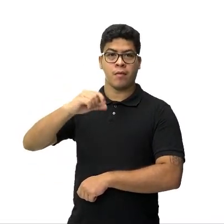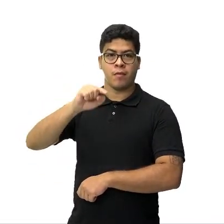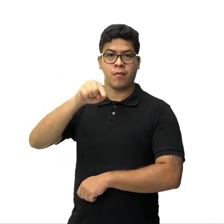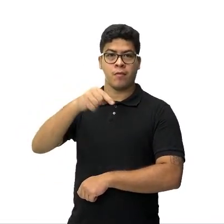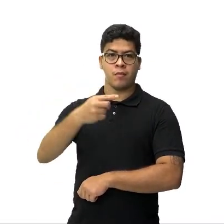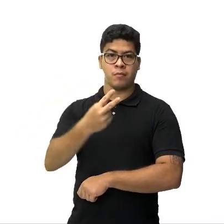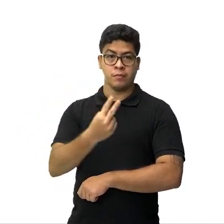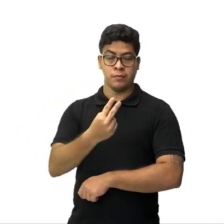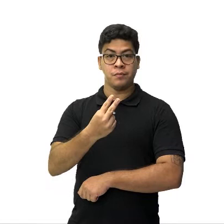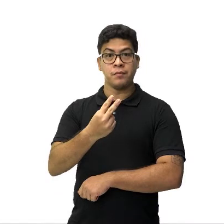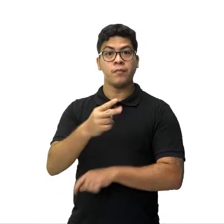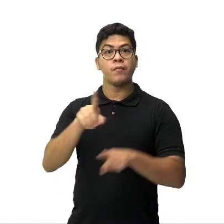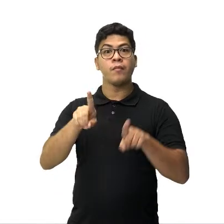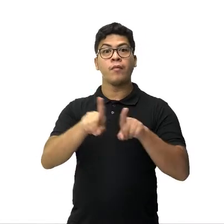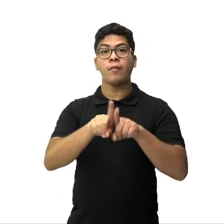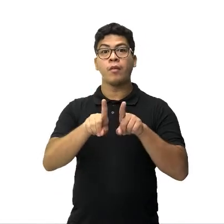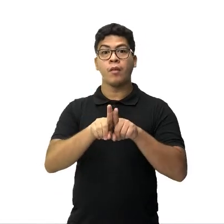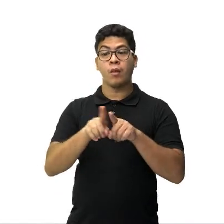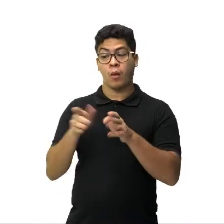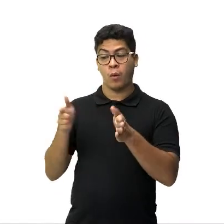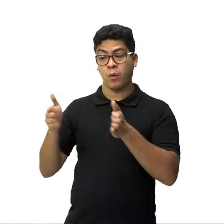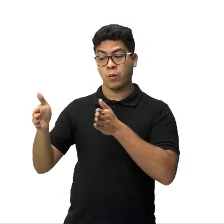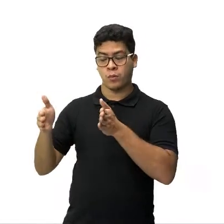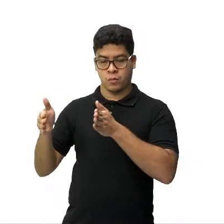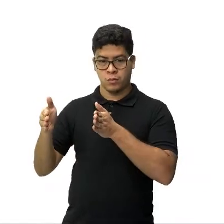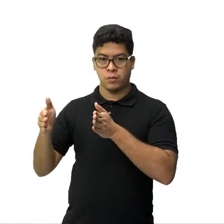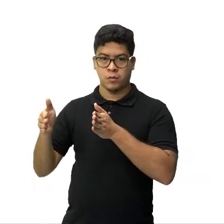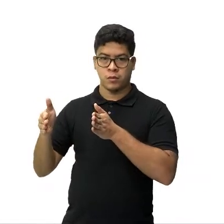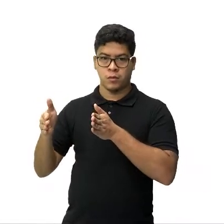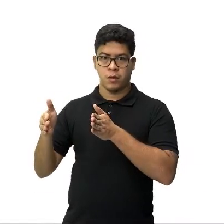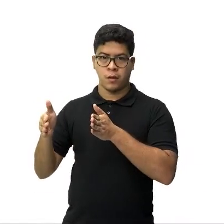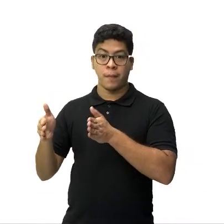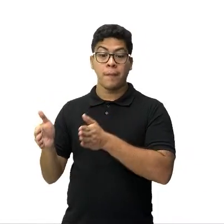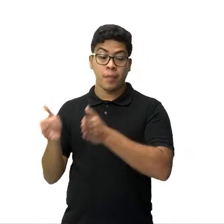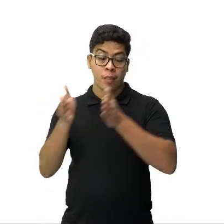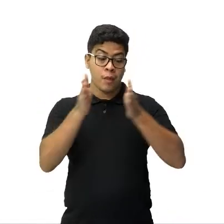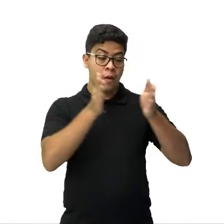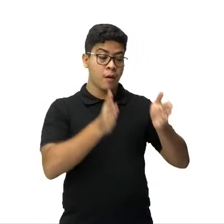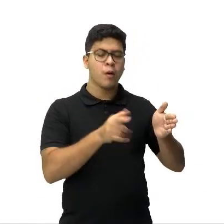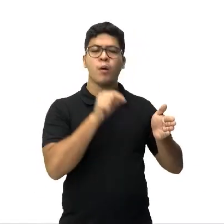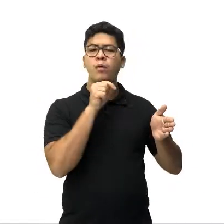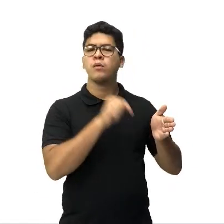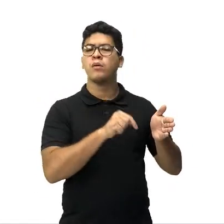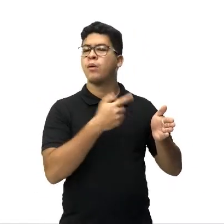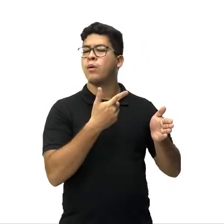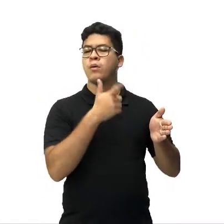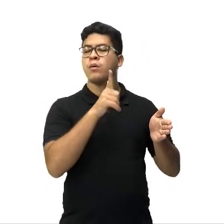19,2% consumo de álcool entre 18 e 24 anos. É isso? E